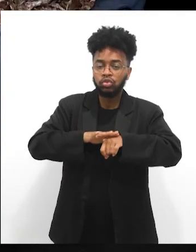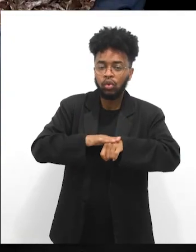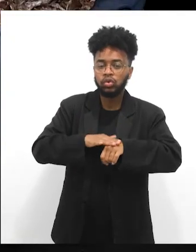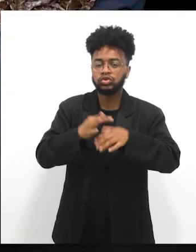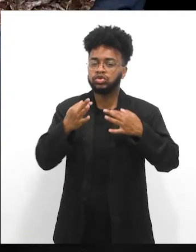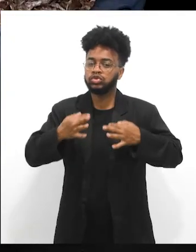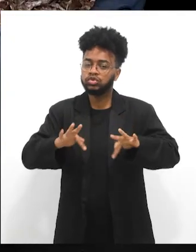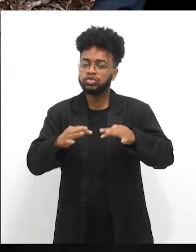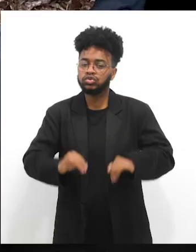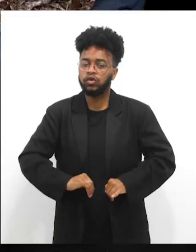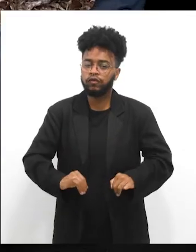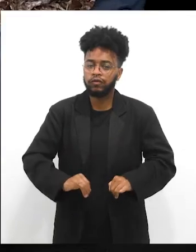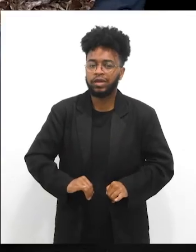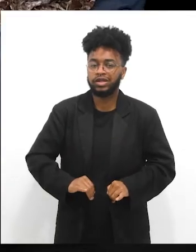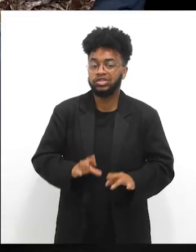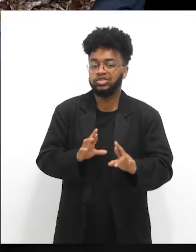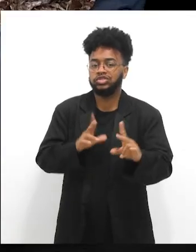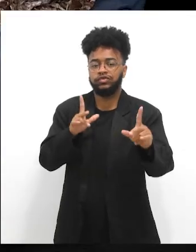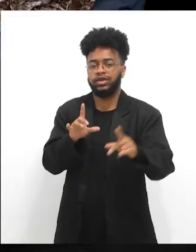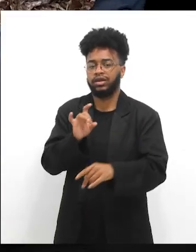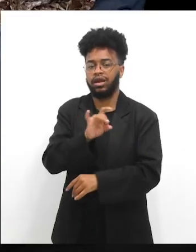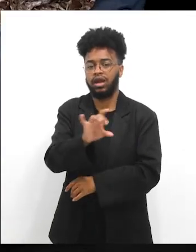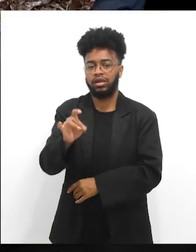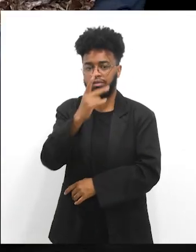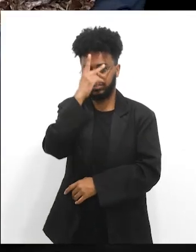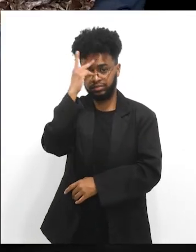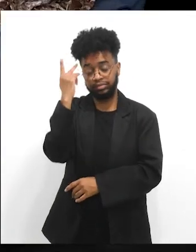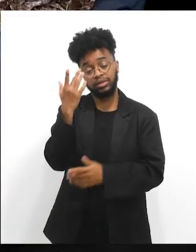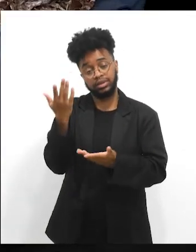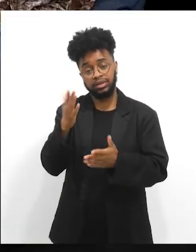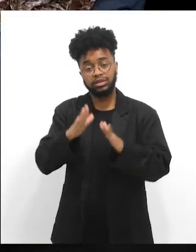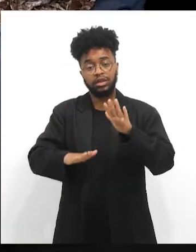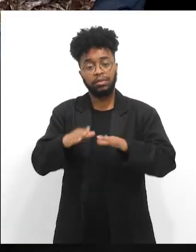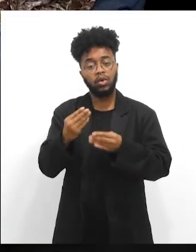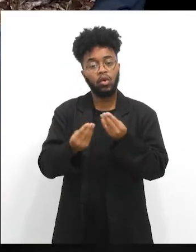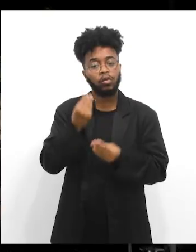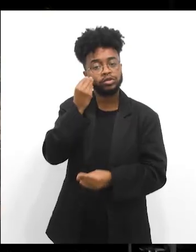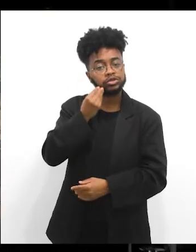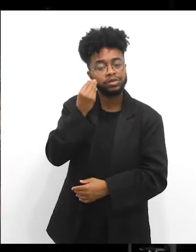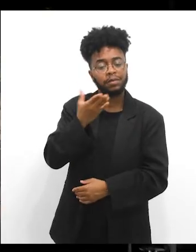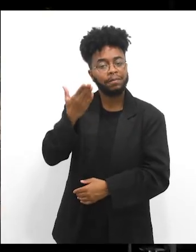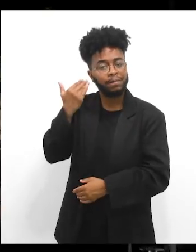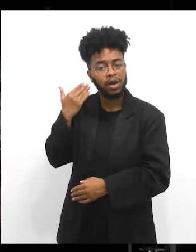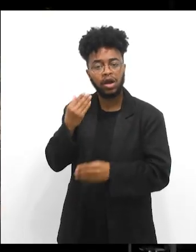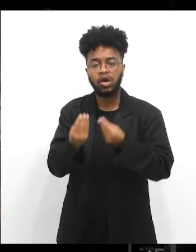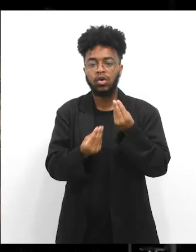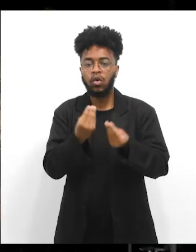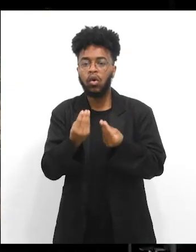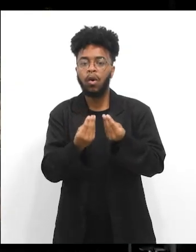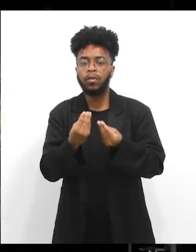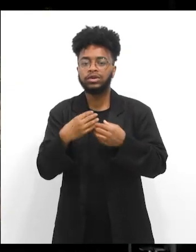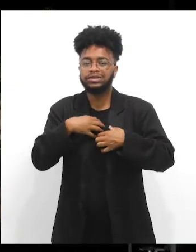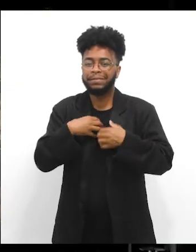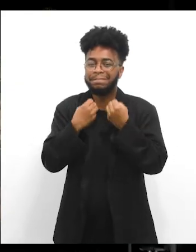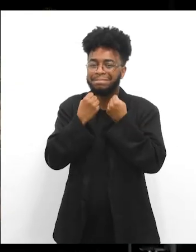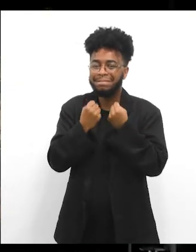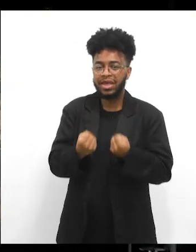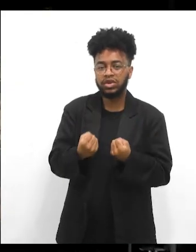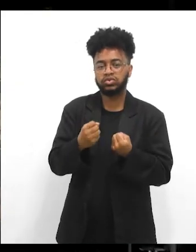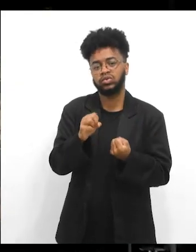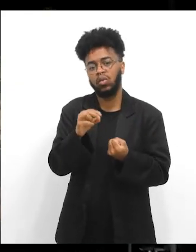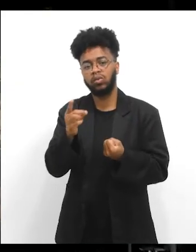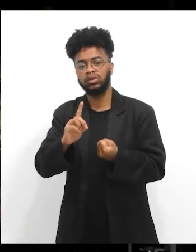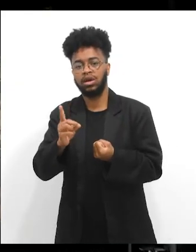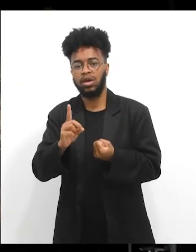a dor e o sofrimento em um e outro bate de forma diferente. Dependendo das nossas experiências do passado, dependendo do peso que aquilo